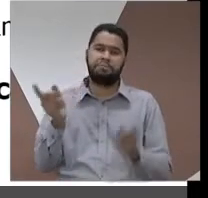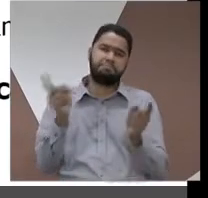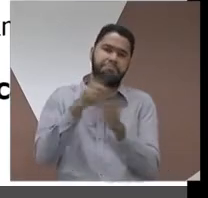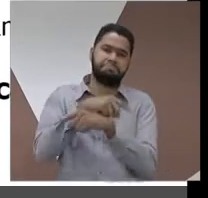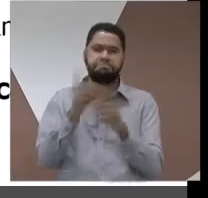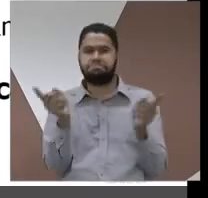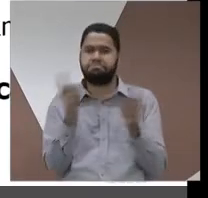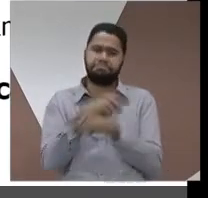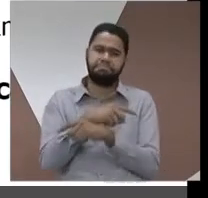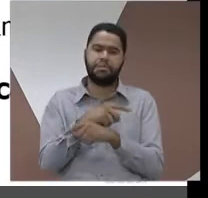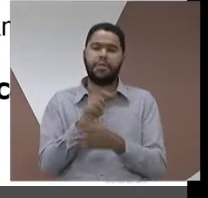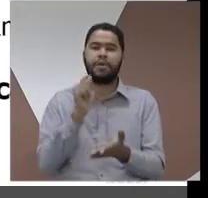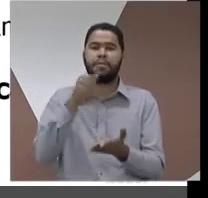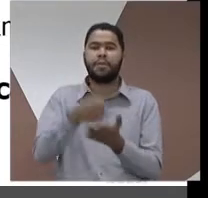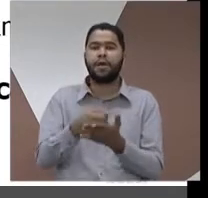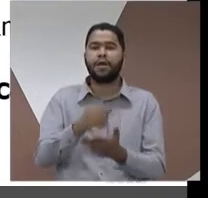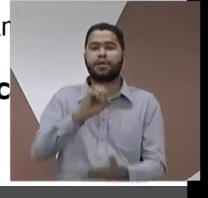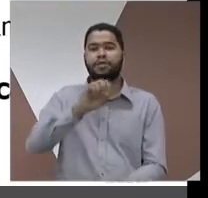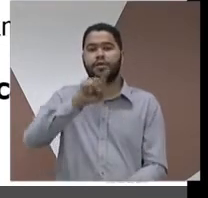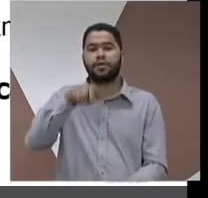Você paga